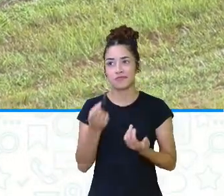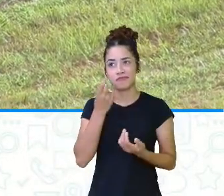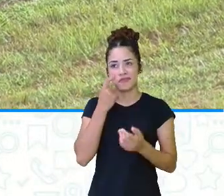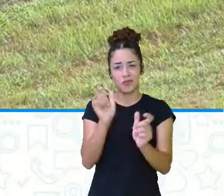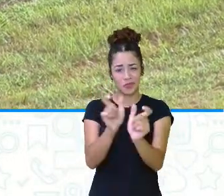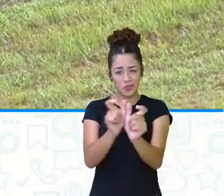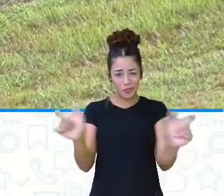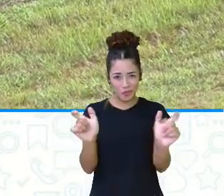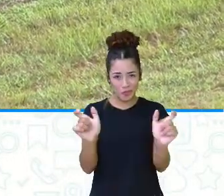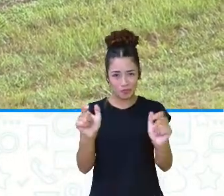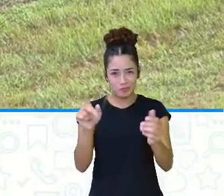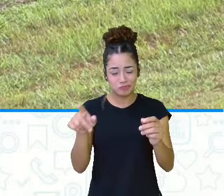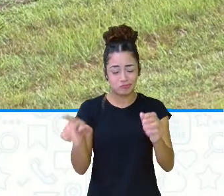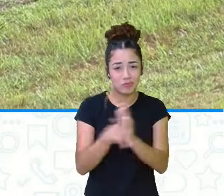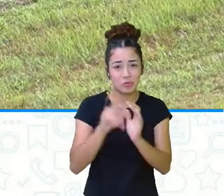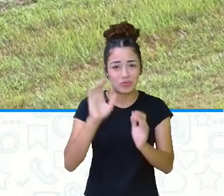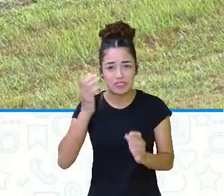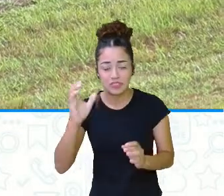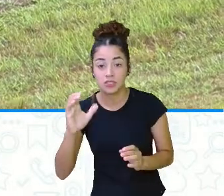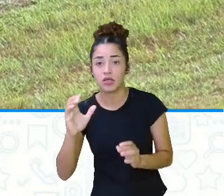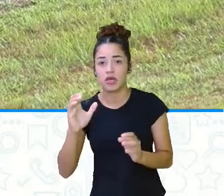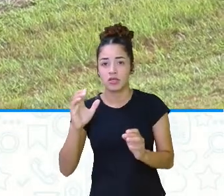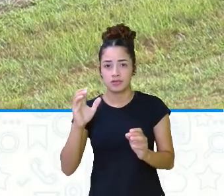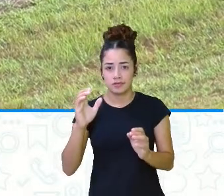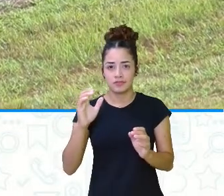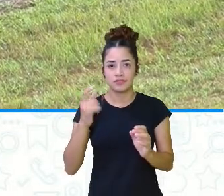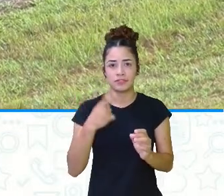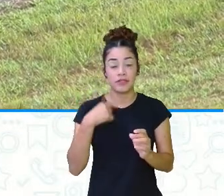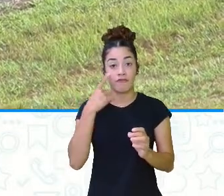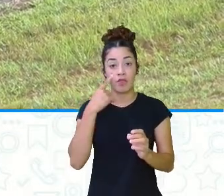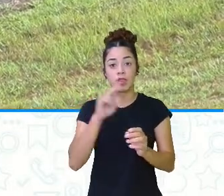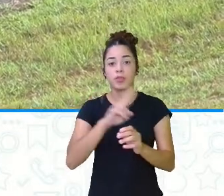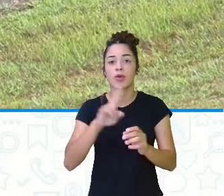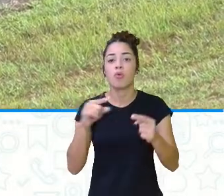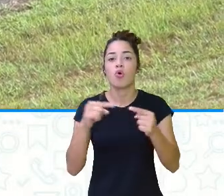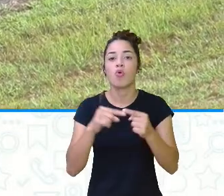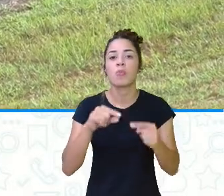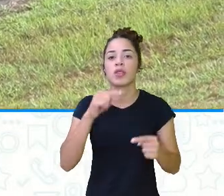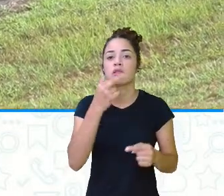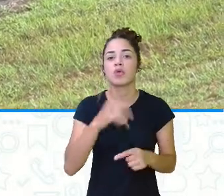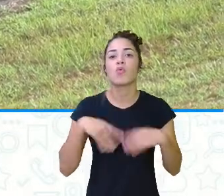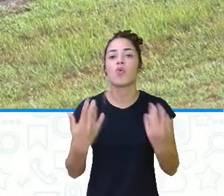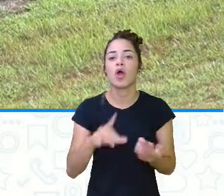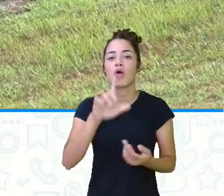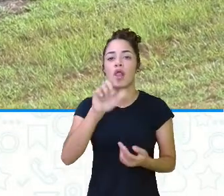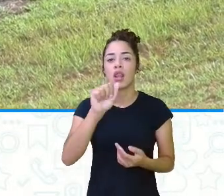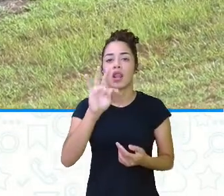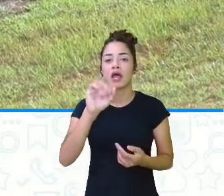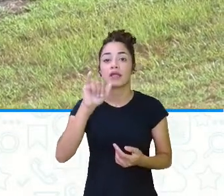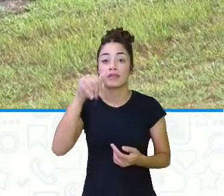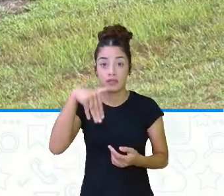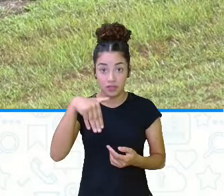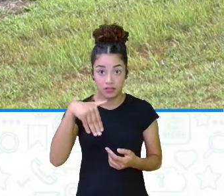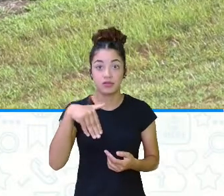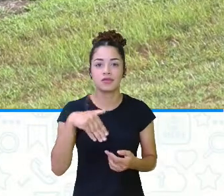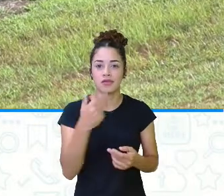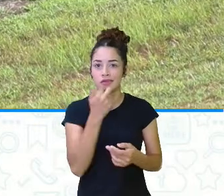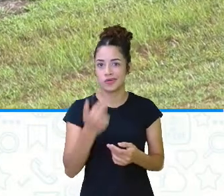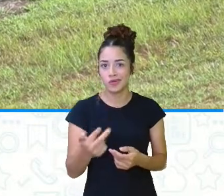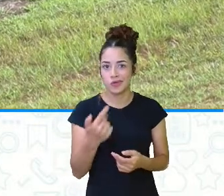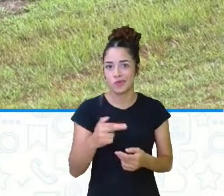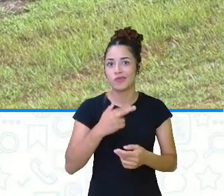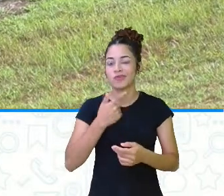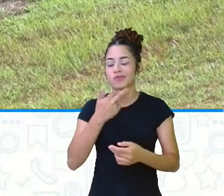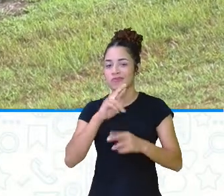dela, científico. Lembra que o nome científico é em latim, que é aquela língua diferente que os